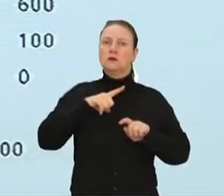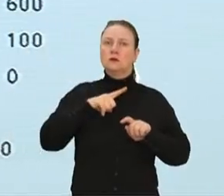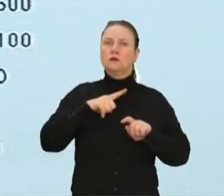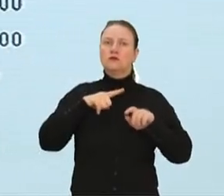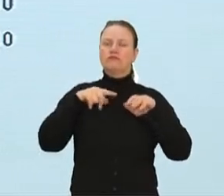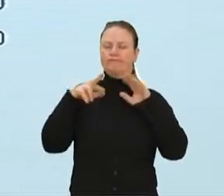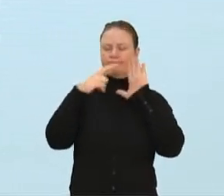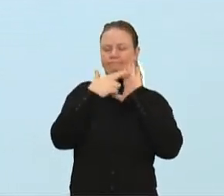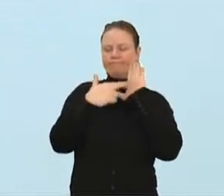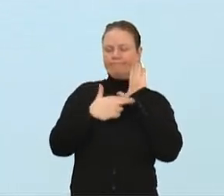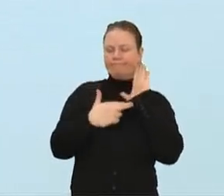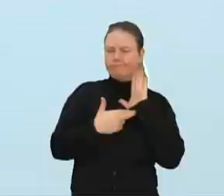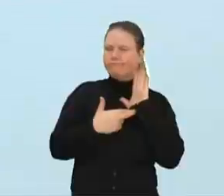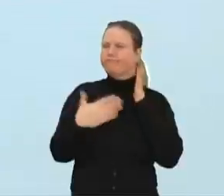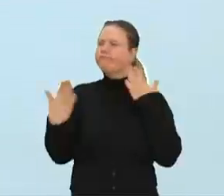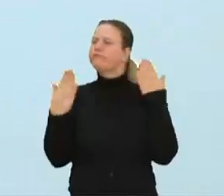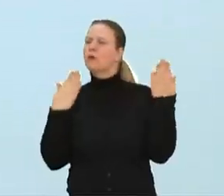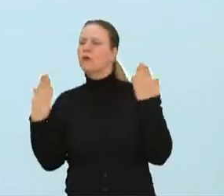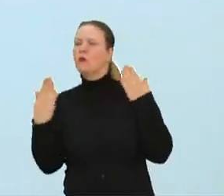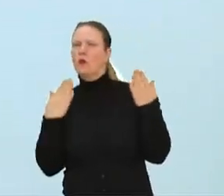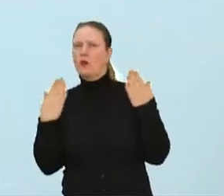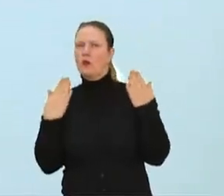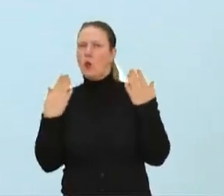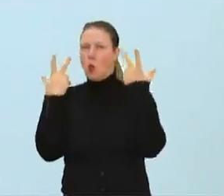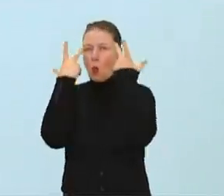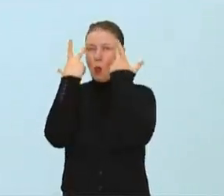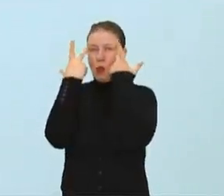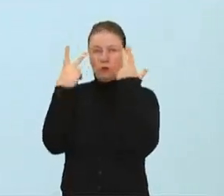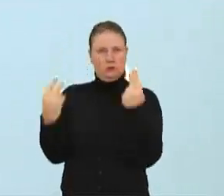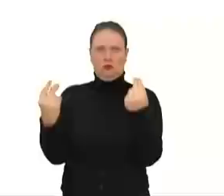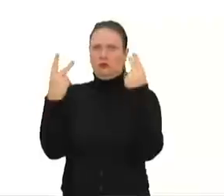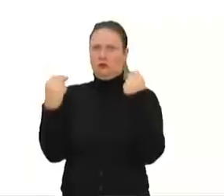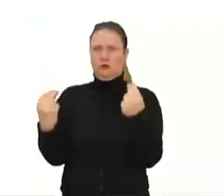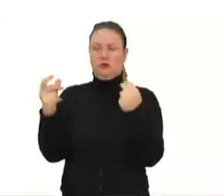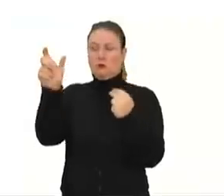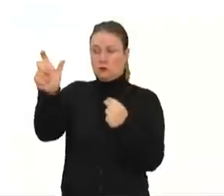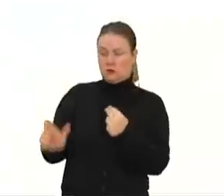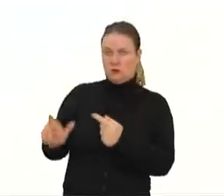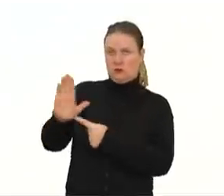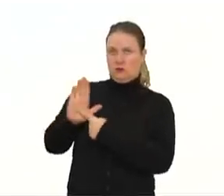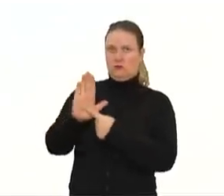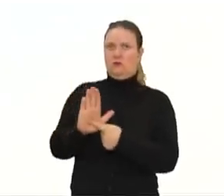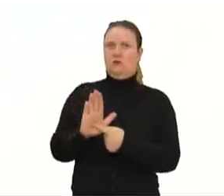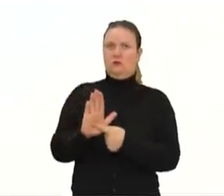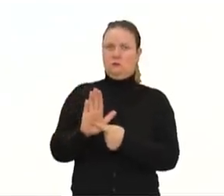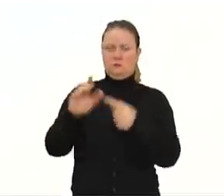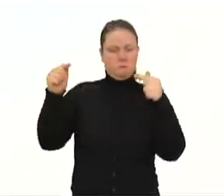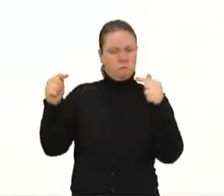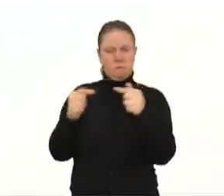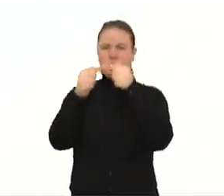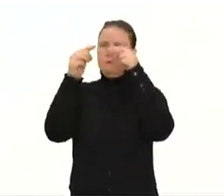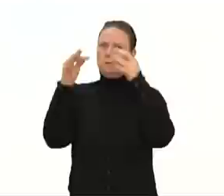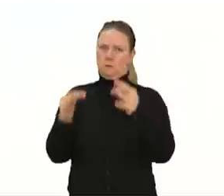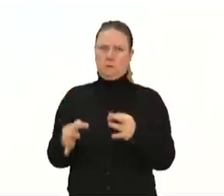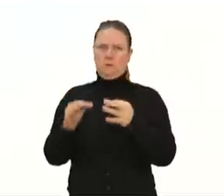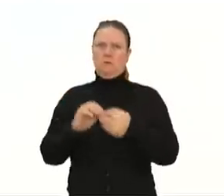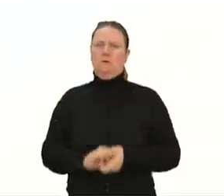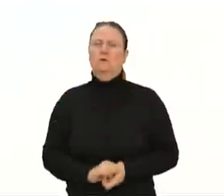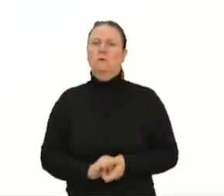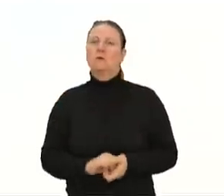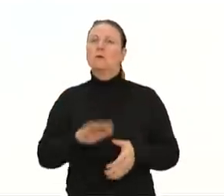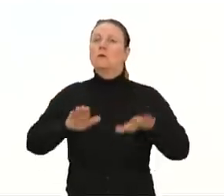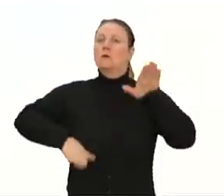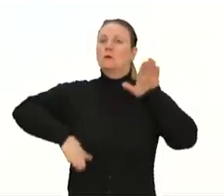de referência também, quanto que é o ideal, né, que aquela pessoa deveria apresentar. É, dependendo do que ela apresentar